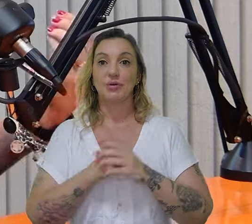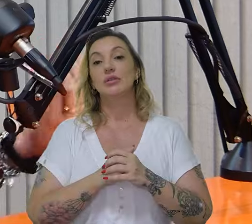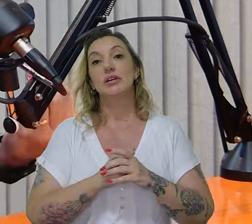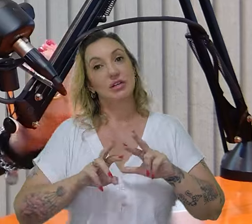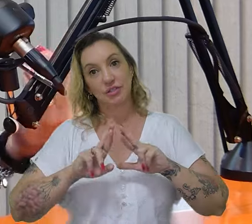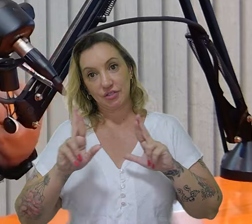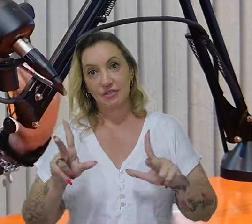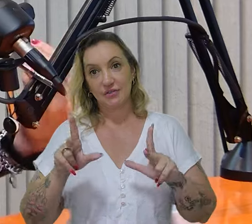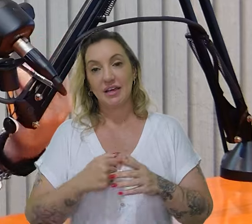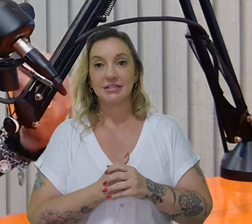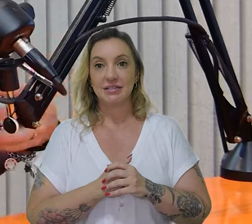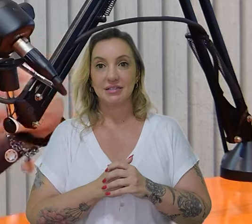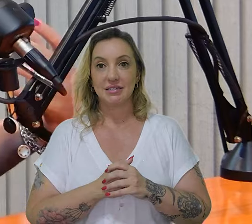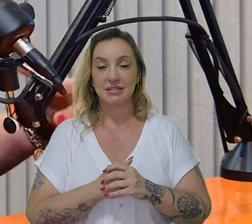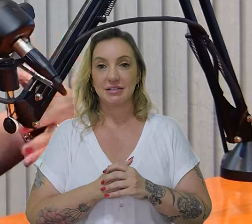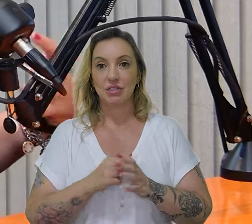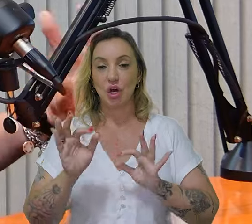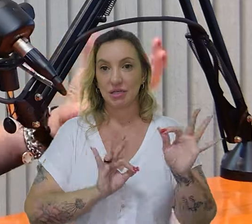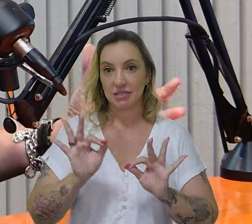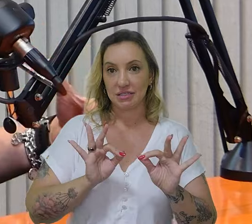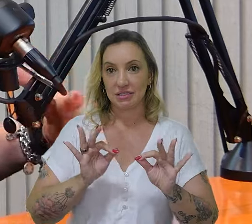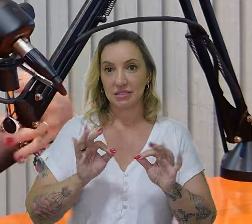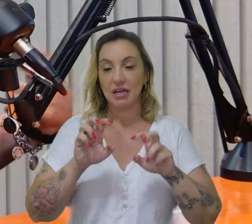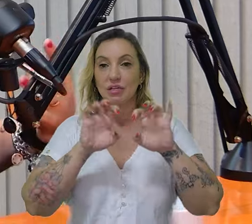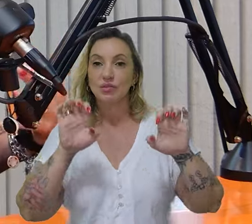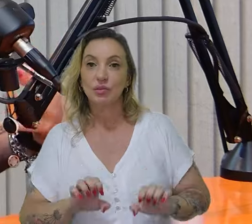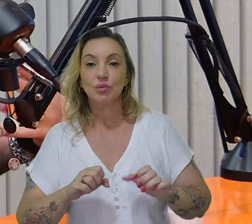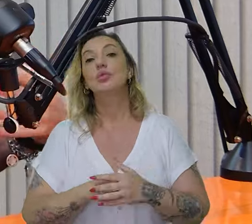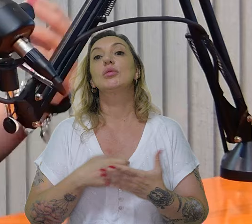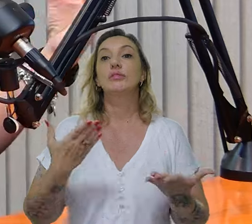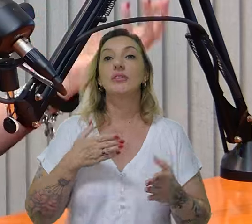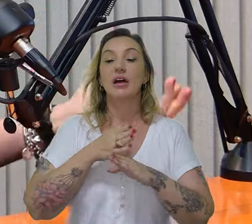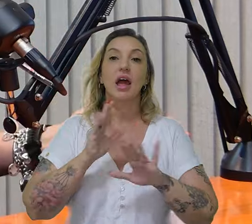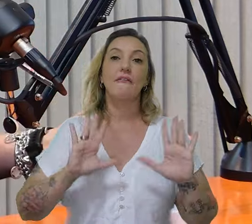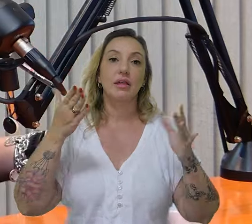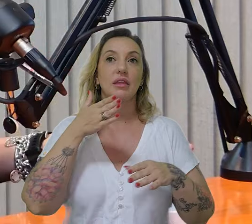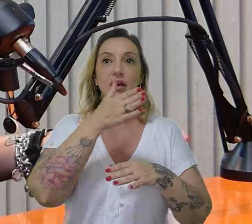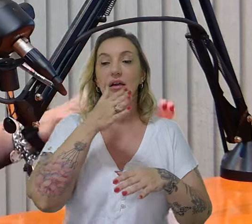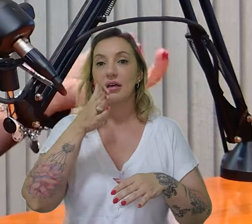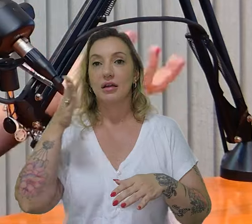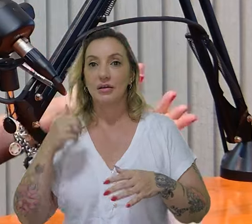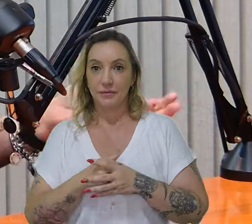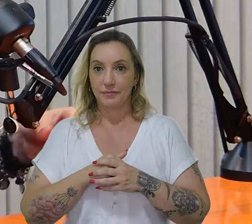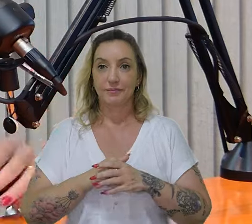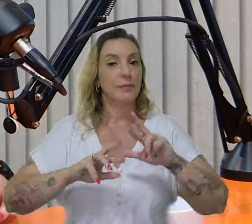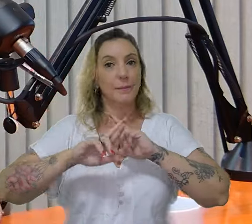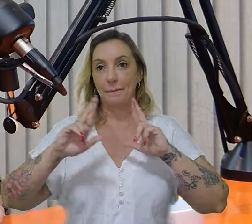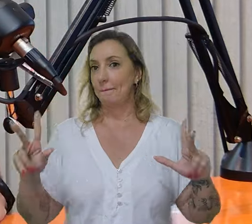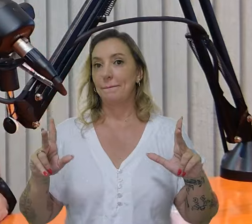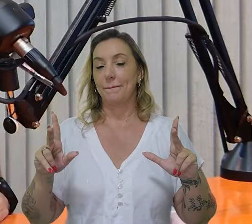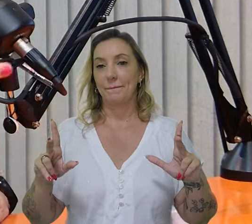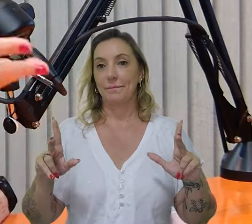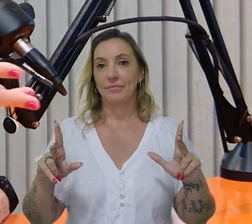a diferença de de organização de estrutura você vai num evento aqui vai num evento lá totalmente diferente né É é